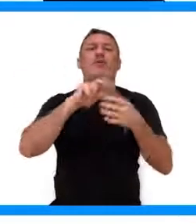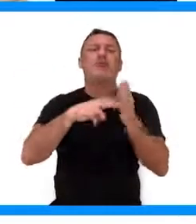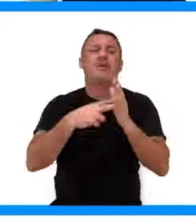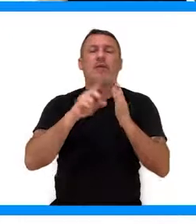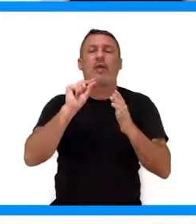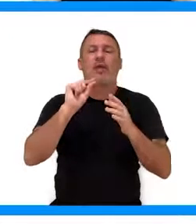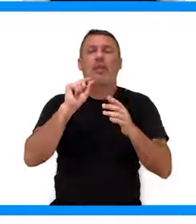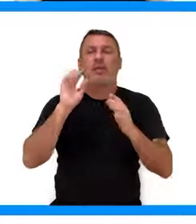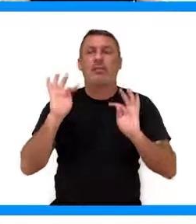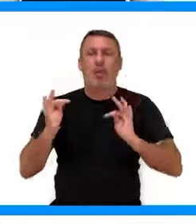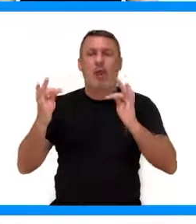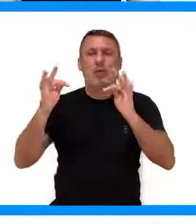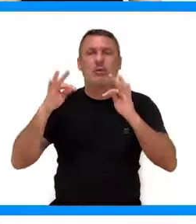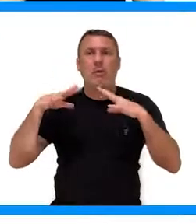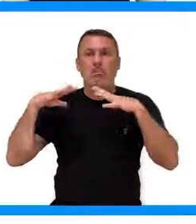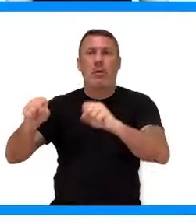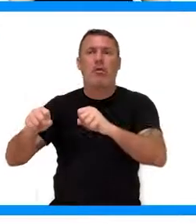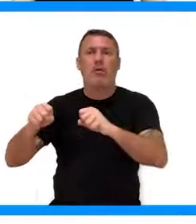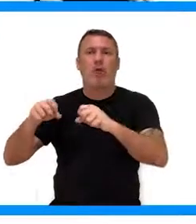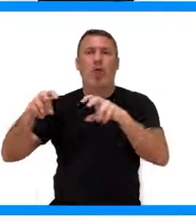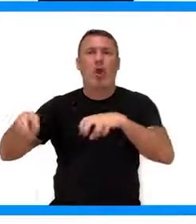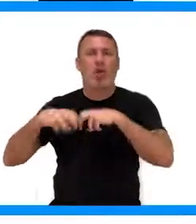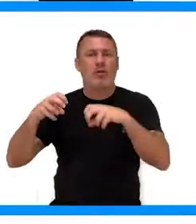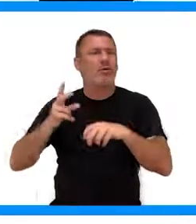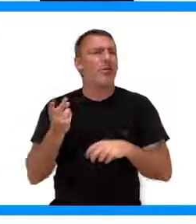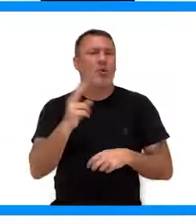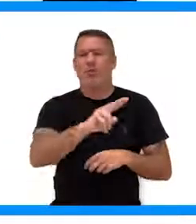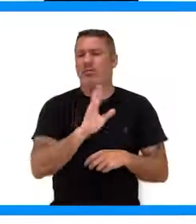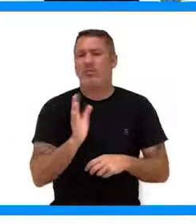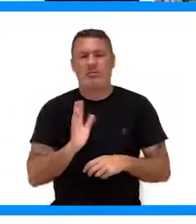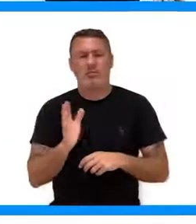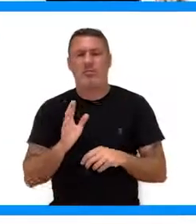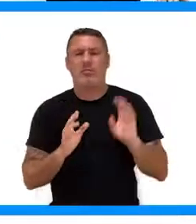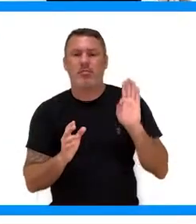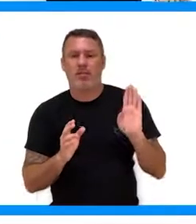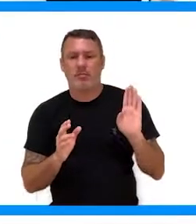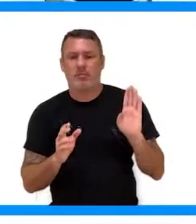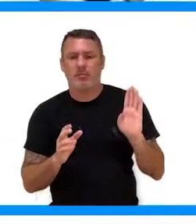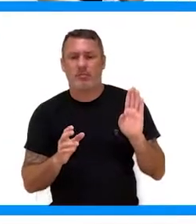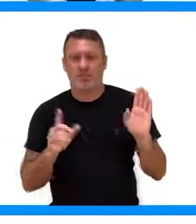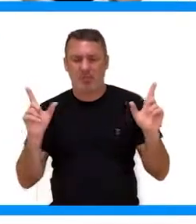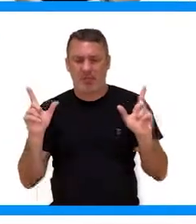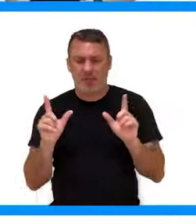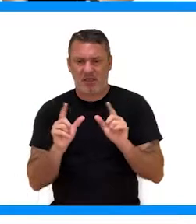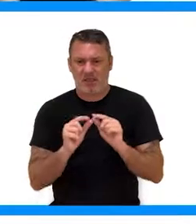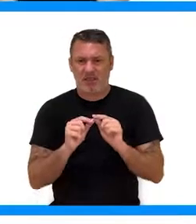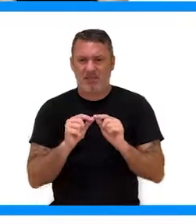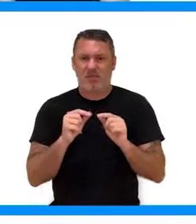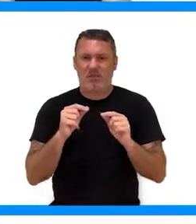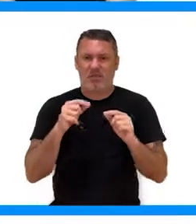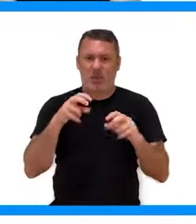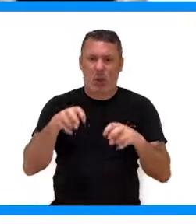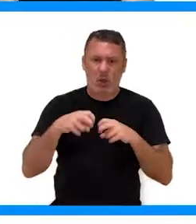uma invasão tecnológica do campo. Então não, é justamente o contrário. Letra B.